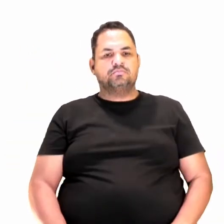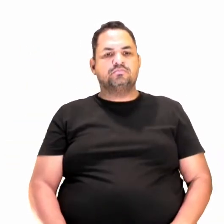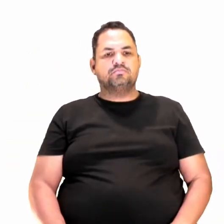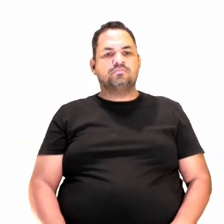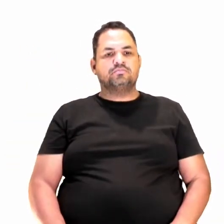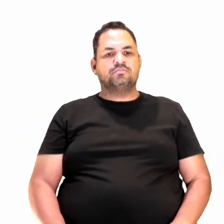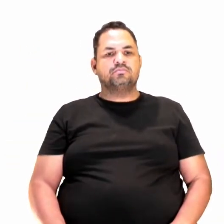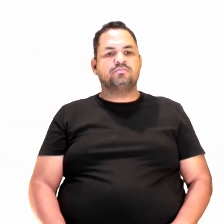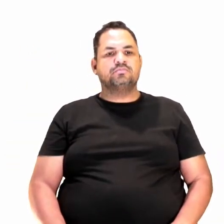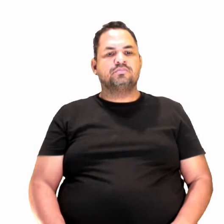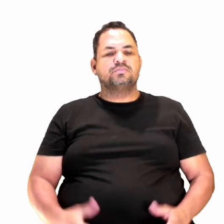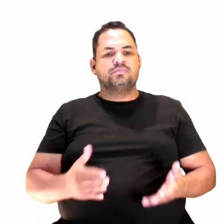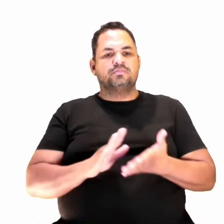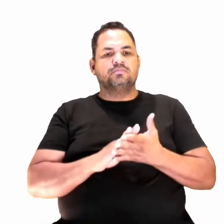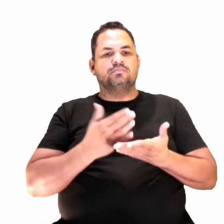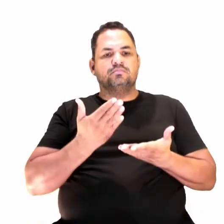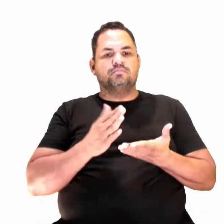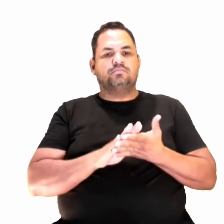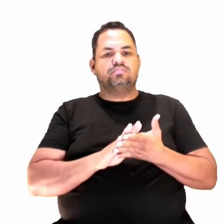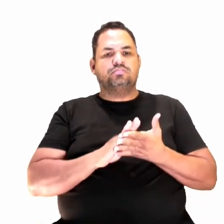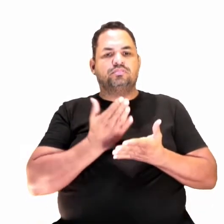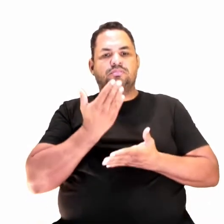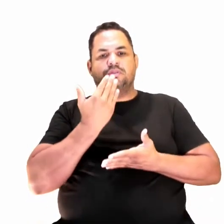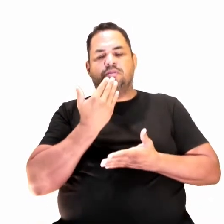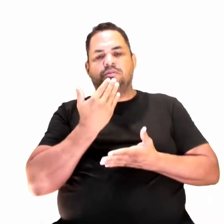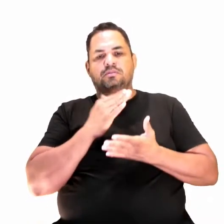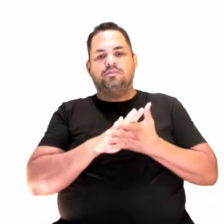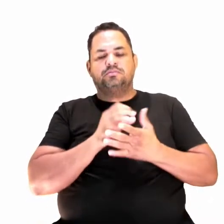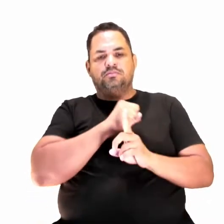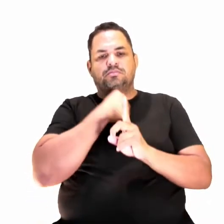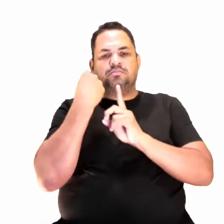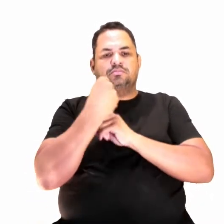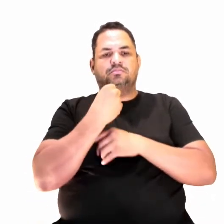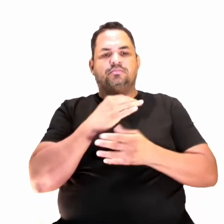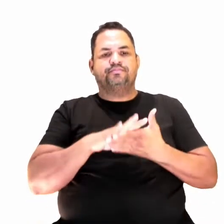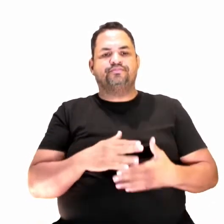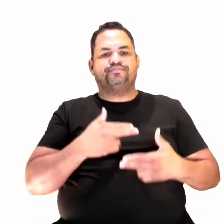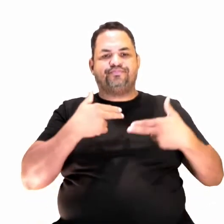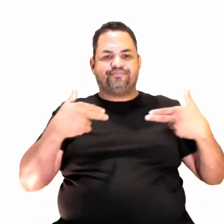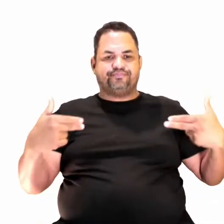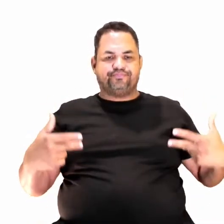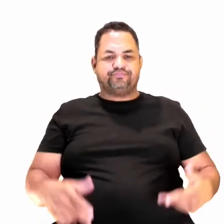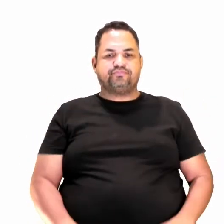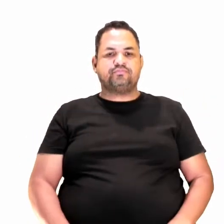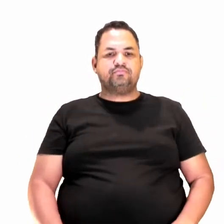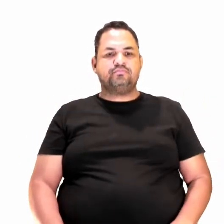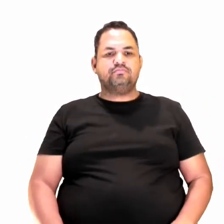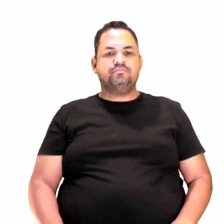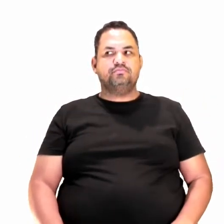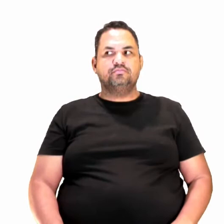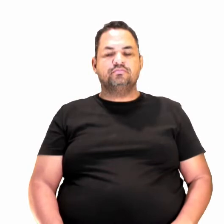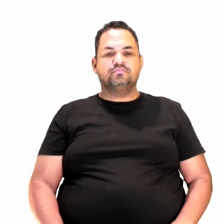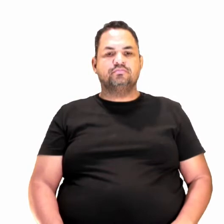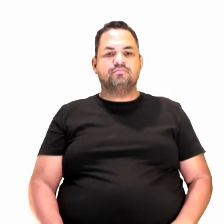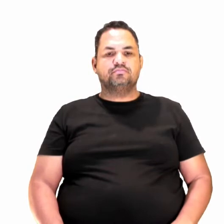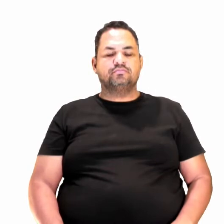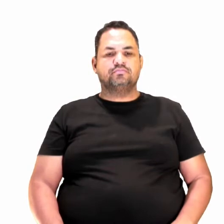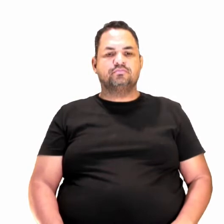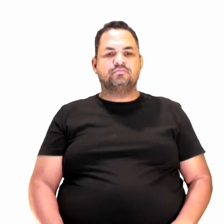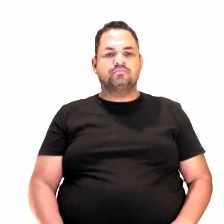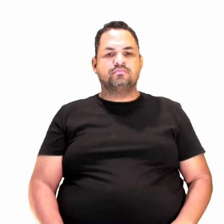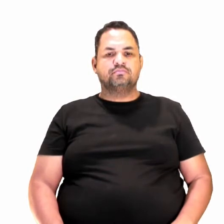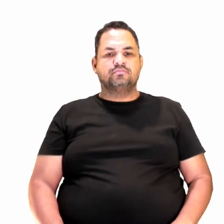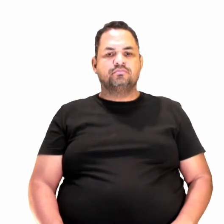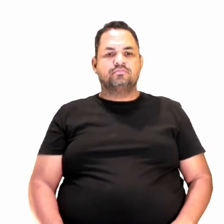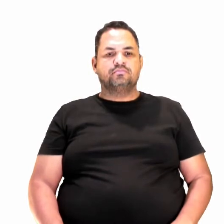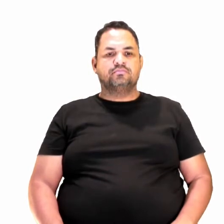evitar situações sociais com alimentos. Extreme anxiety about weight gain, estava lá